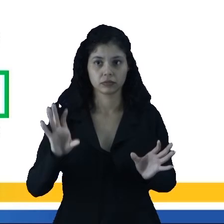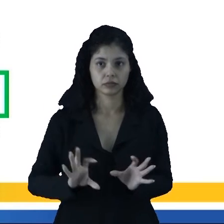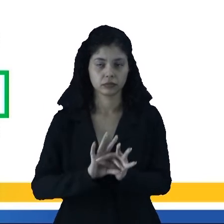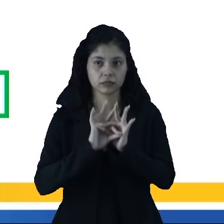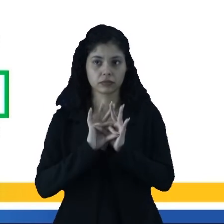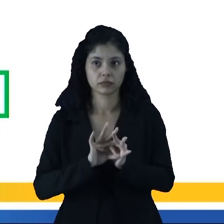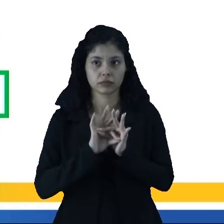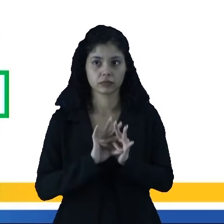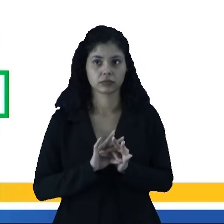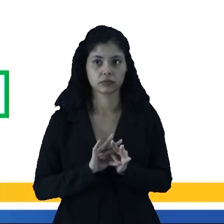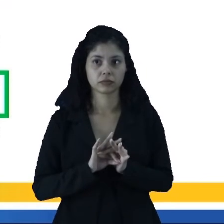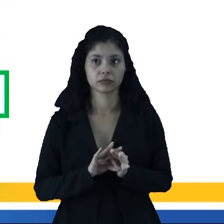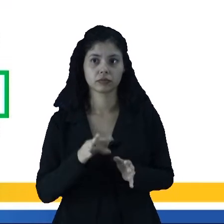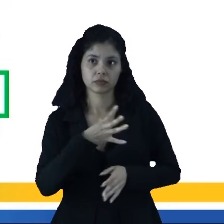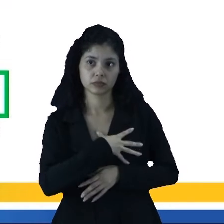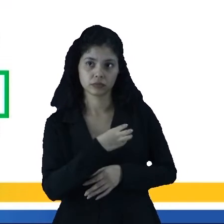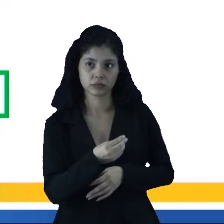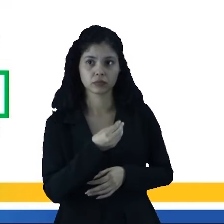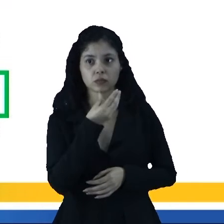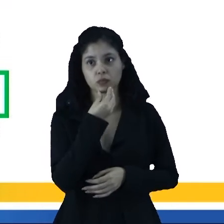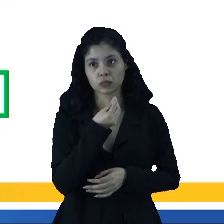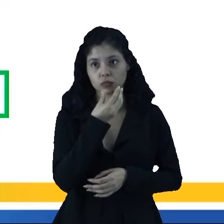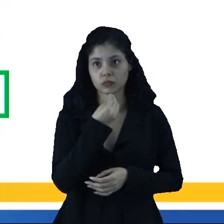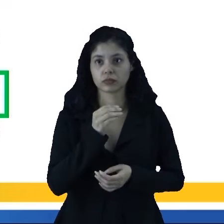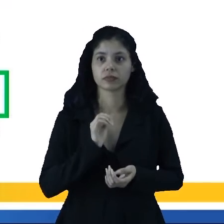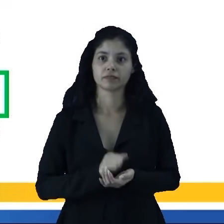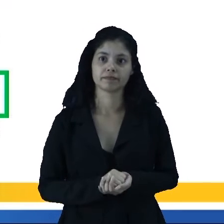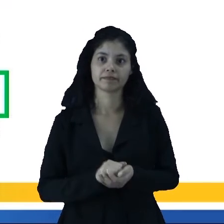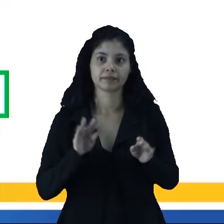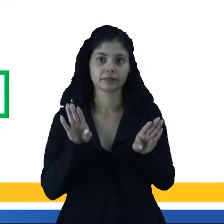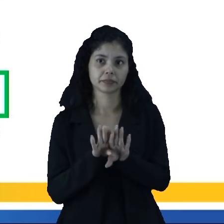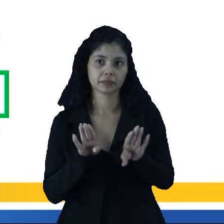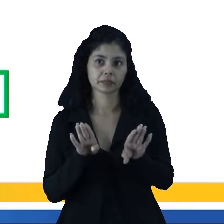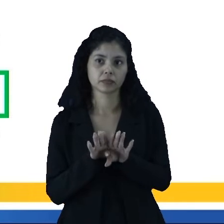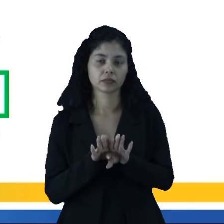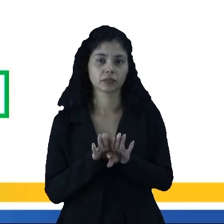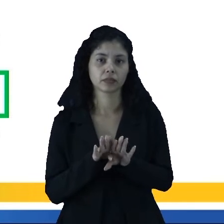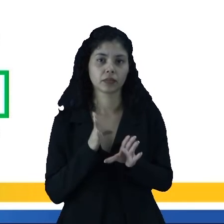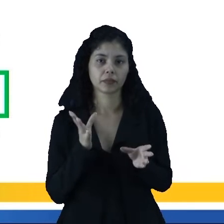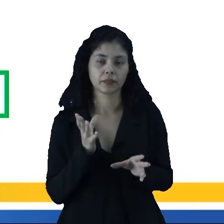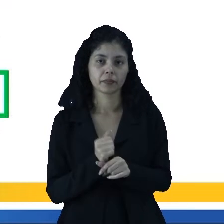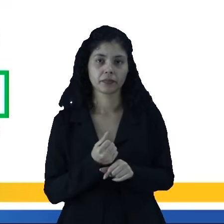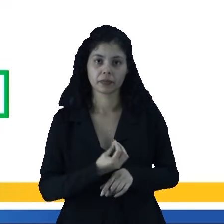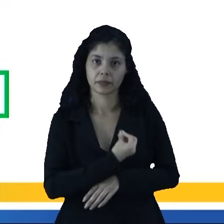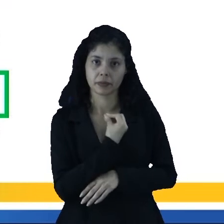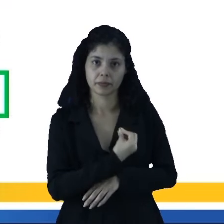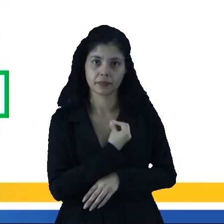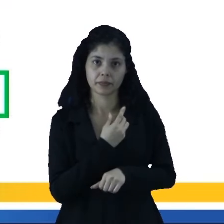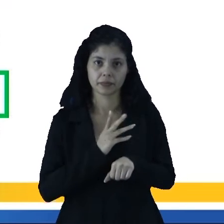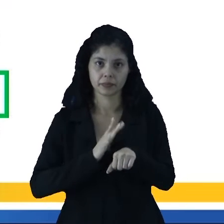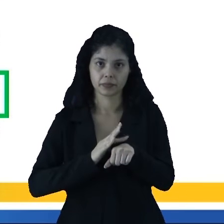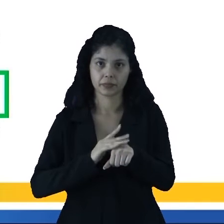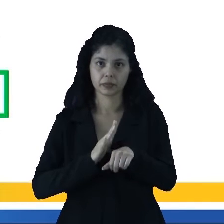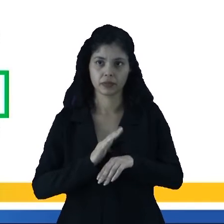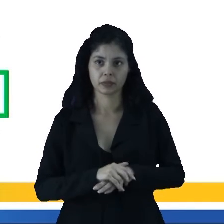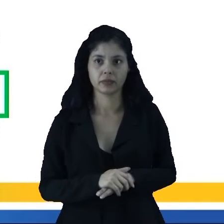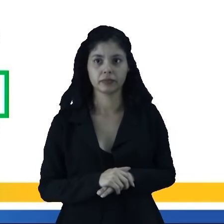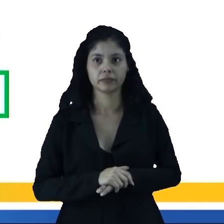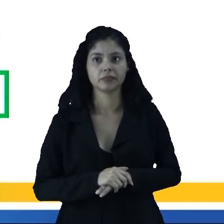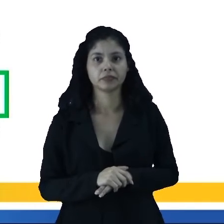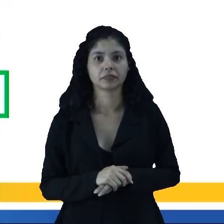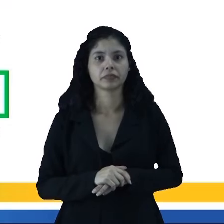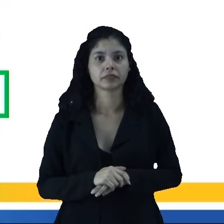ao sexo, pois as filhas dos homens afetados também apresentam a doença. Tudo